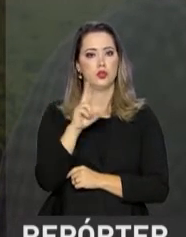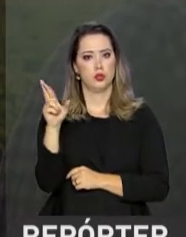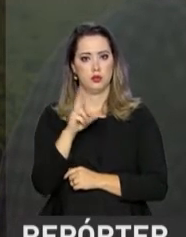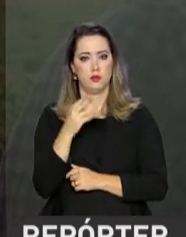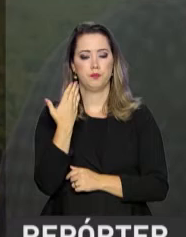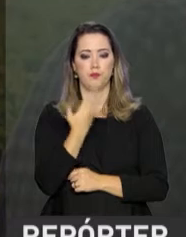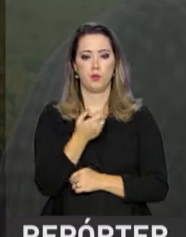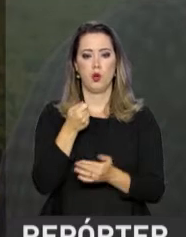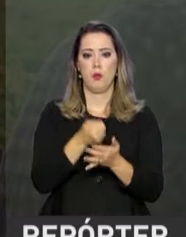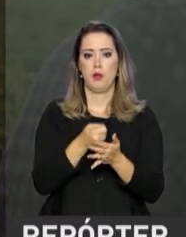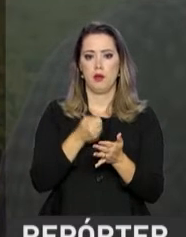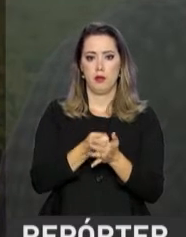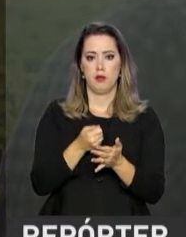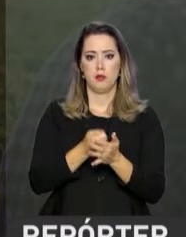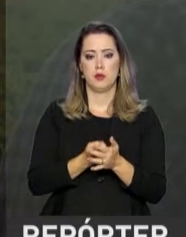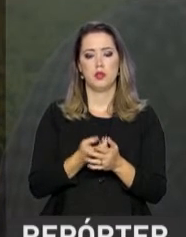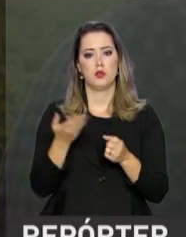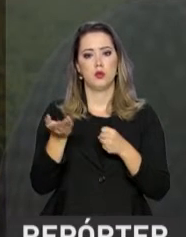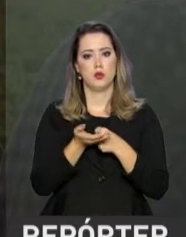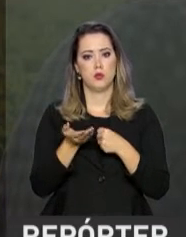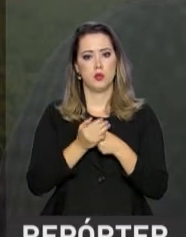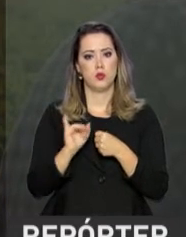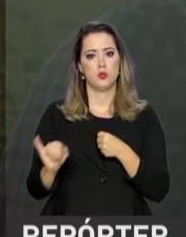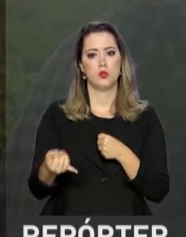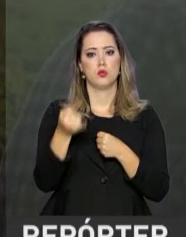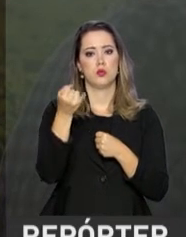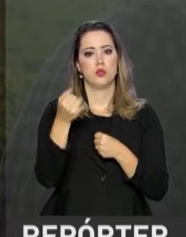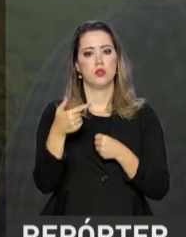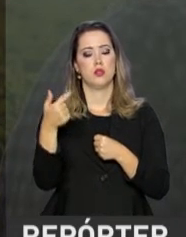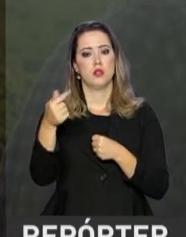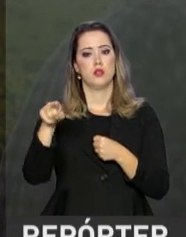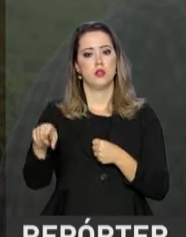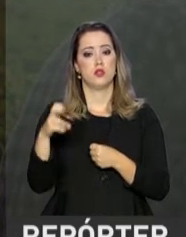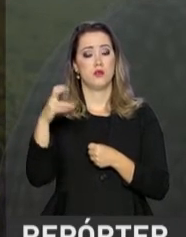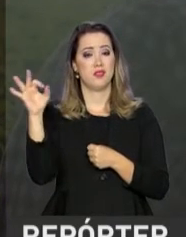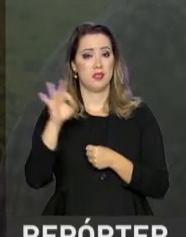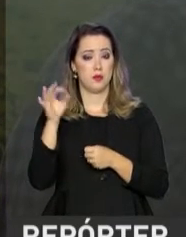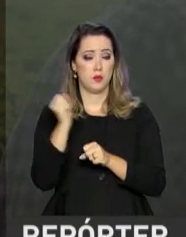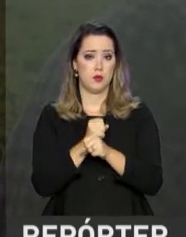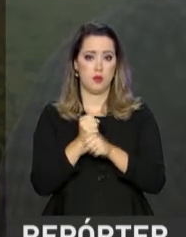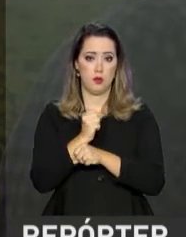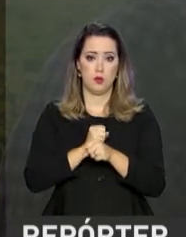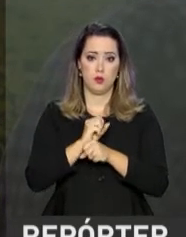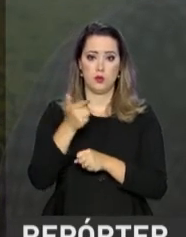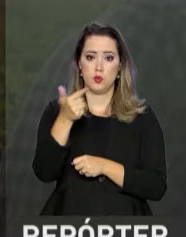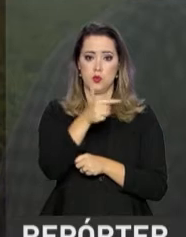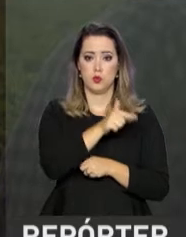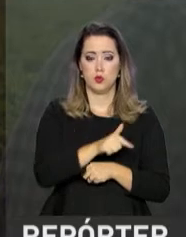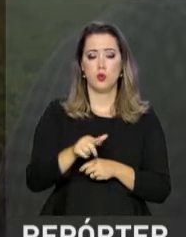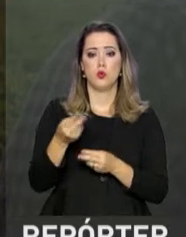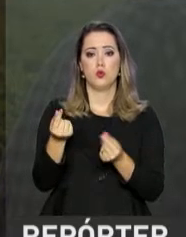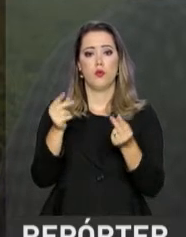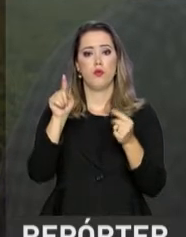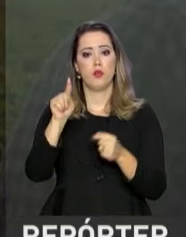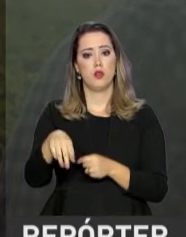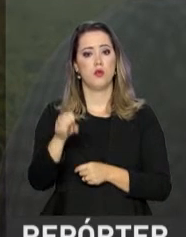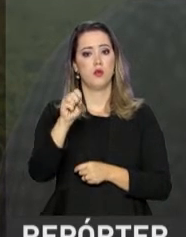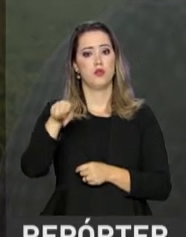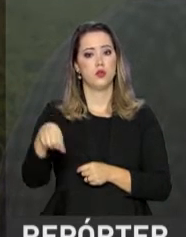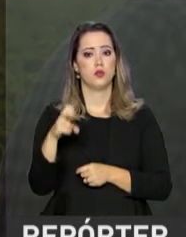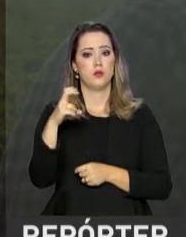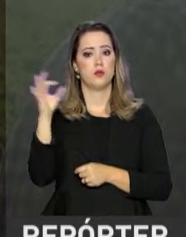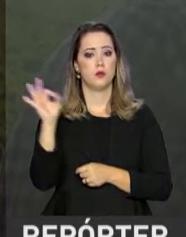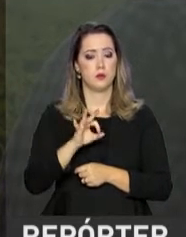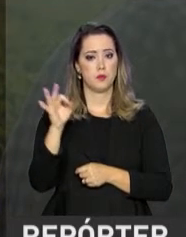reais o pagamento do médio produtor s com juros de 7 6 por cento ao ano para os outros a taxa é de 8 6 por